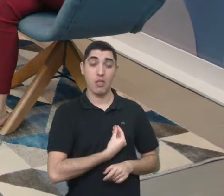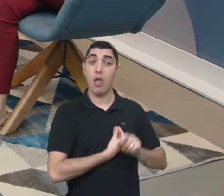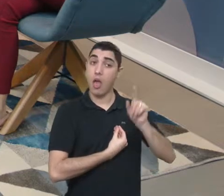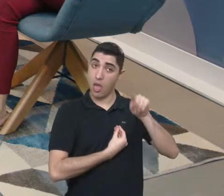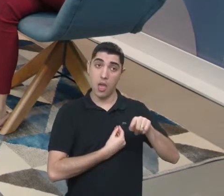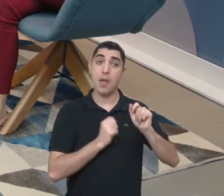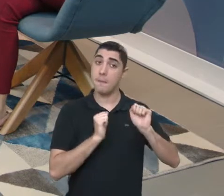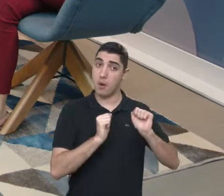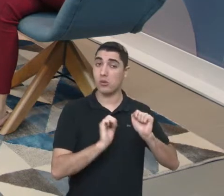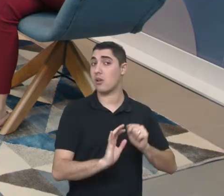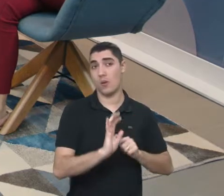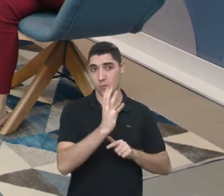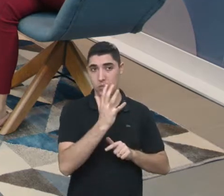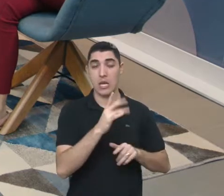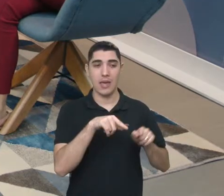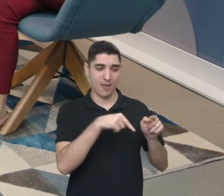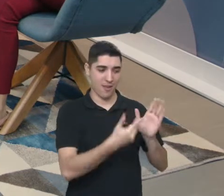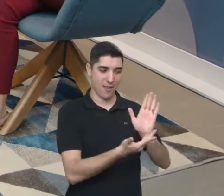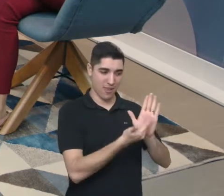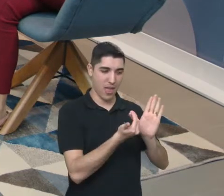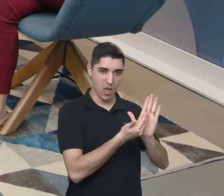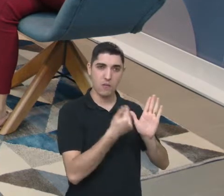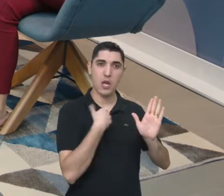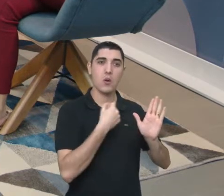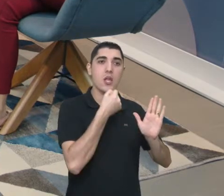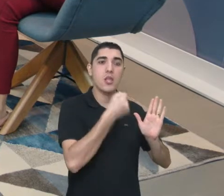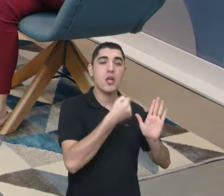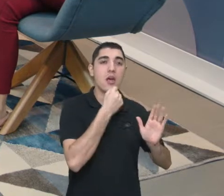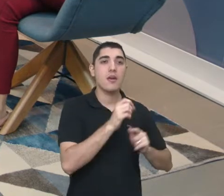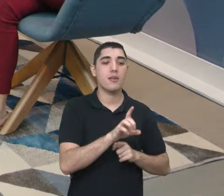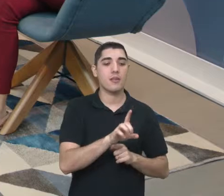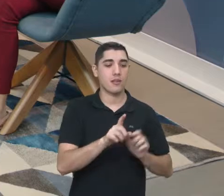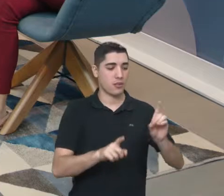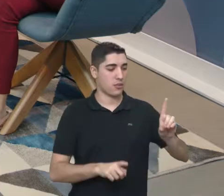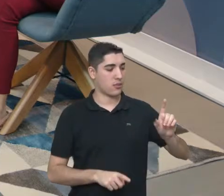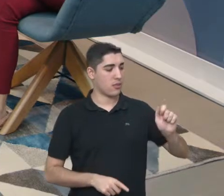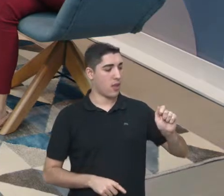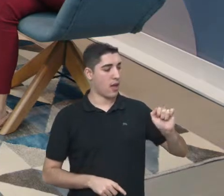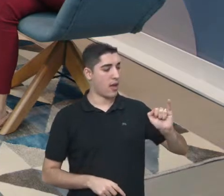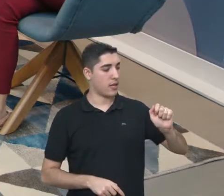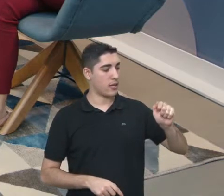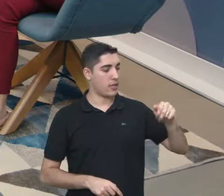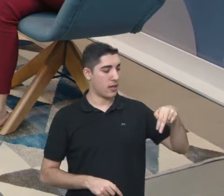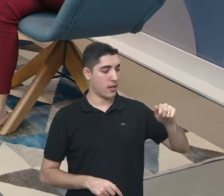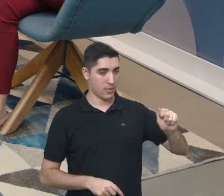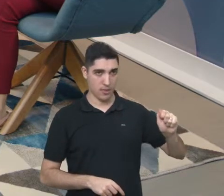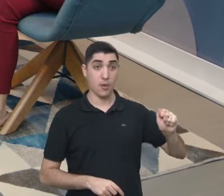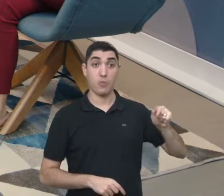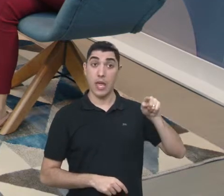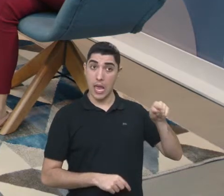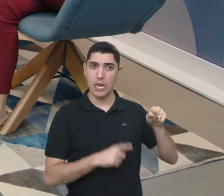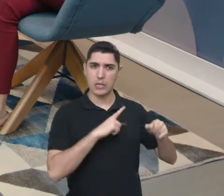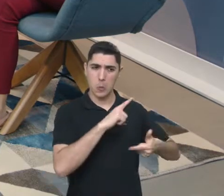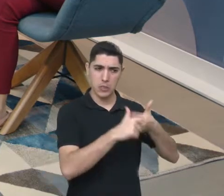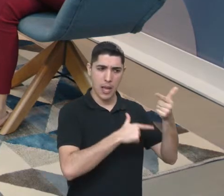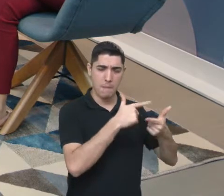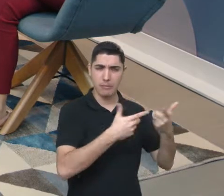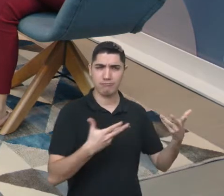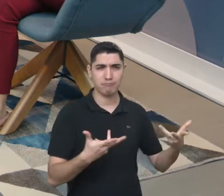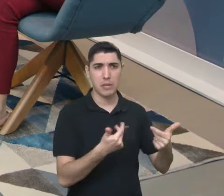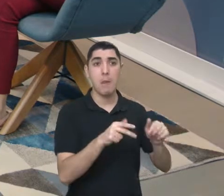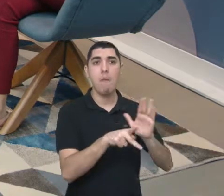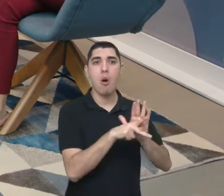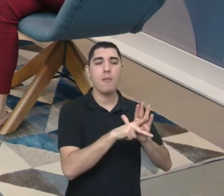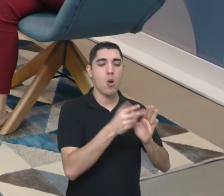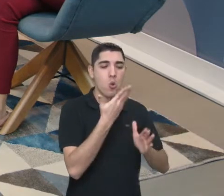um sinal, né? No livro eu conversei muito, entrevistei a Dayana Garbin, que tem um trabalho sensacional aí sobre a divulgação dos